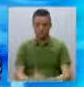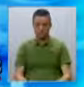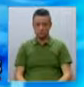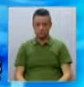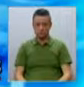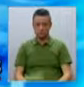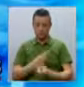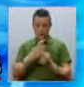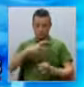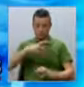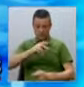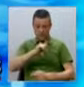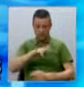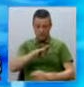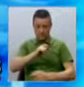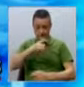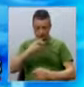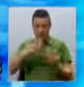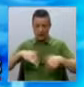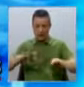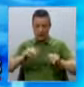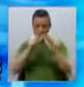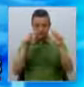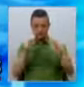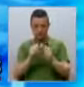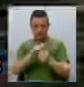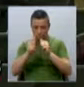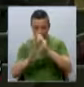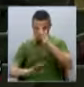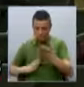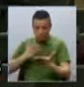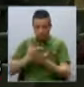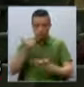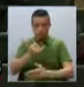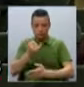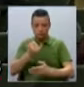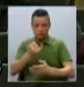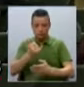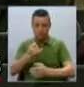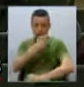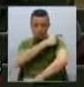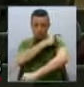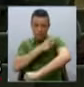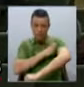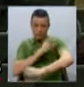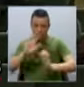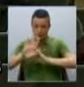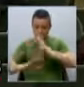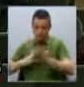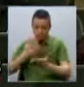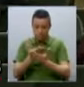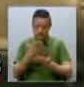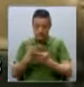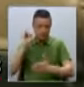Marinha e pinto defende uma renovação do sistema parlamentar português propõe a criação de uma segunda Câmara de Deputados a proposta foi apresentada no